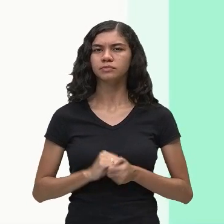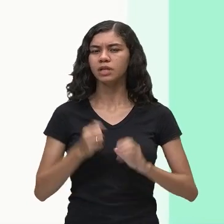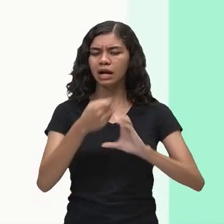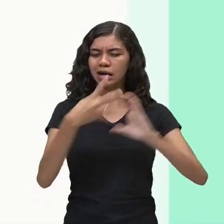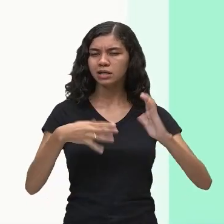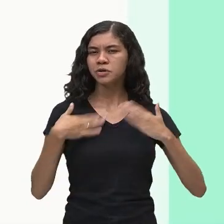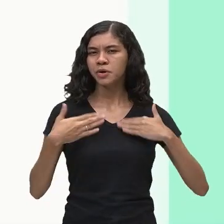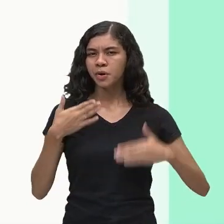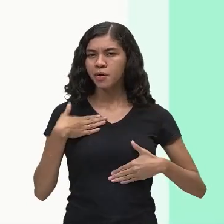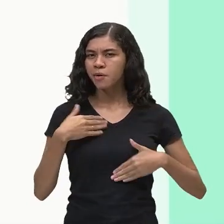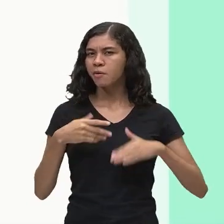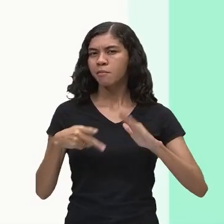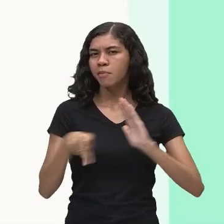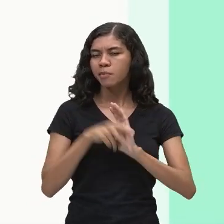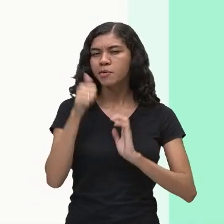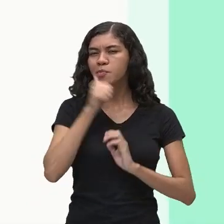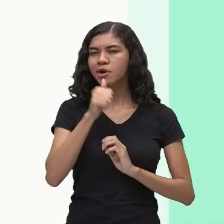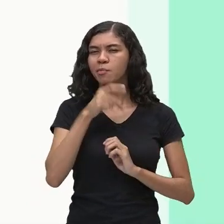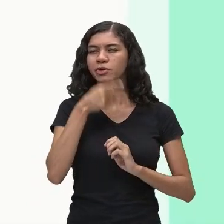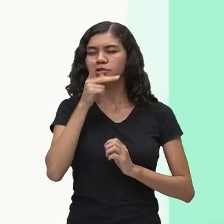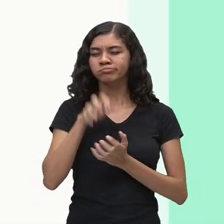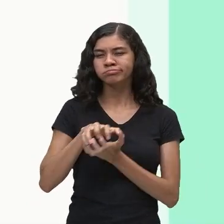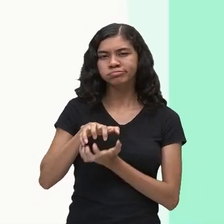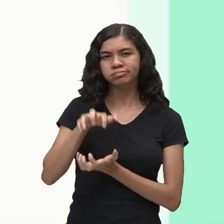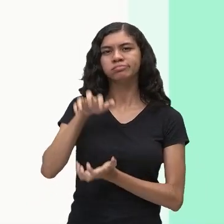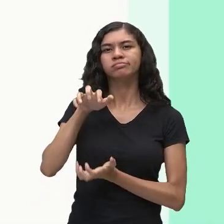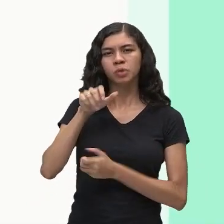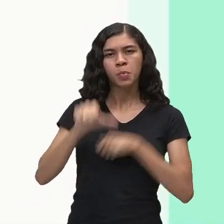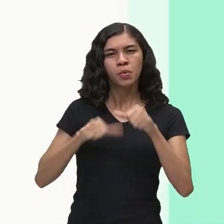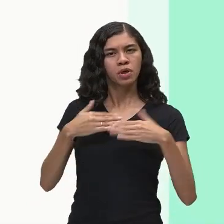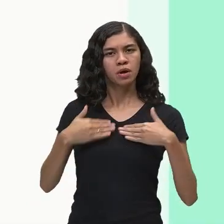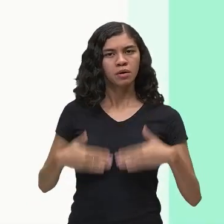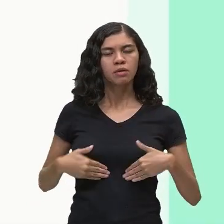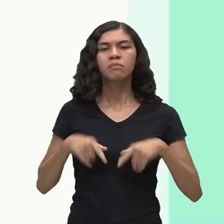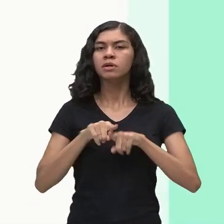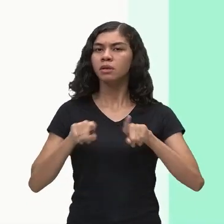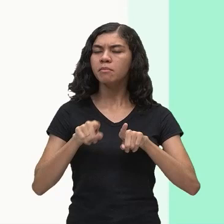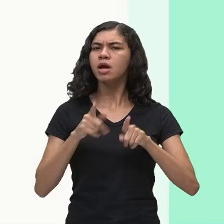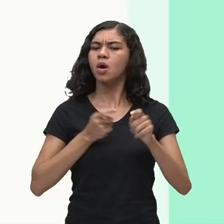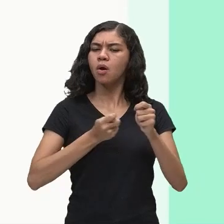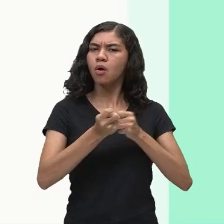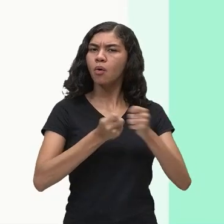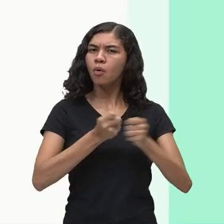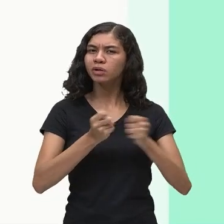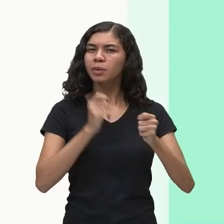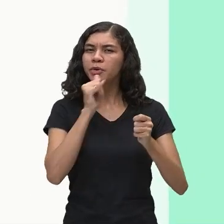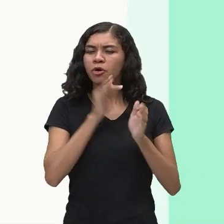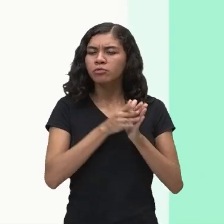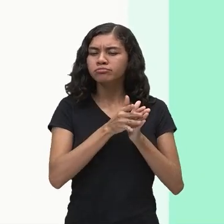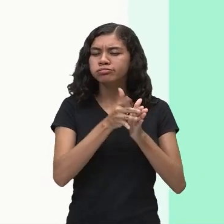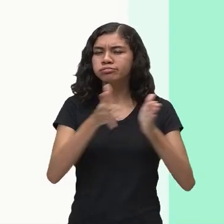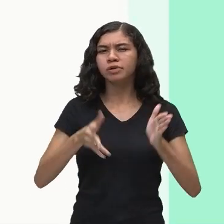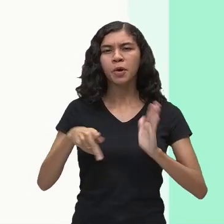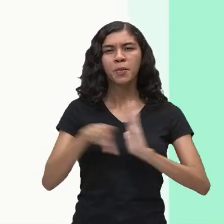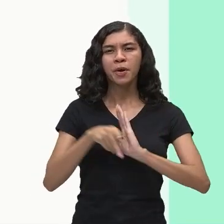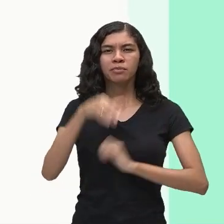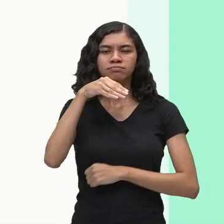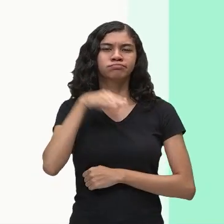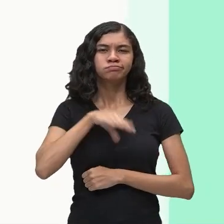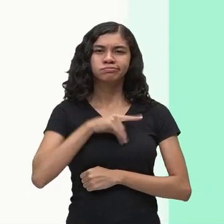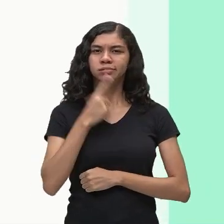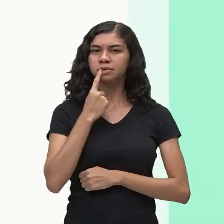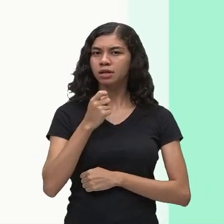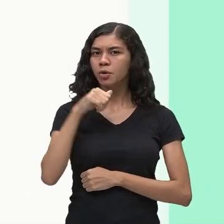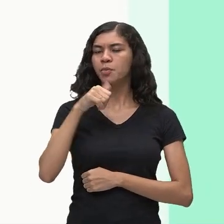naquela fase de transição. Mas ele também é responsável por controlar o ciclo menstrual e também preparar